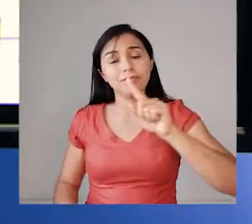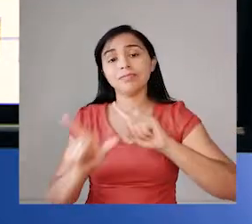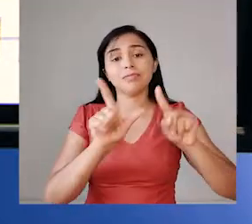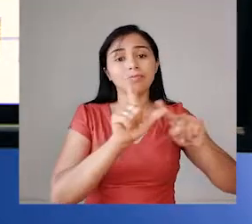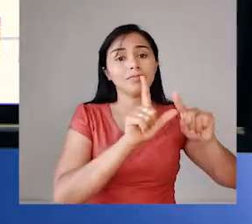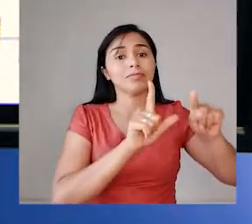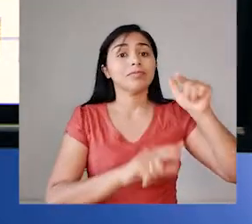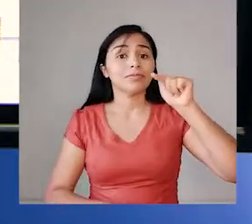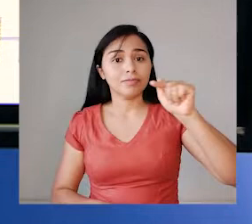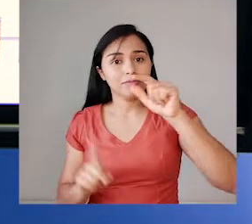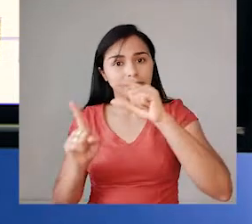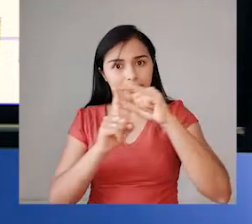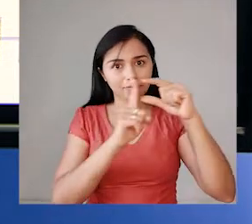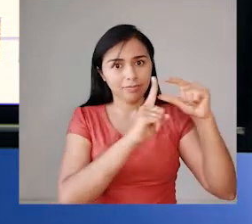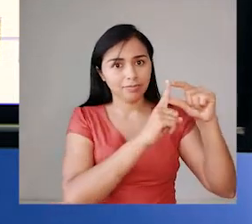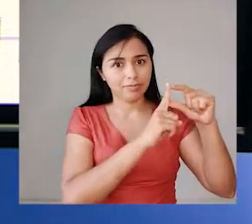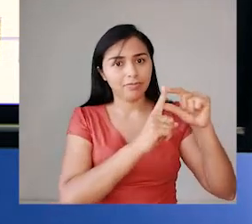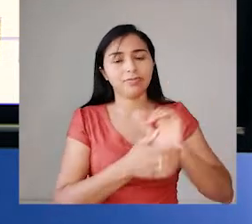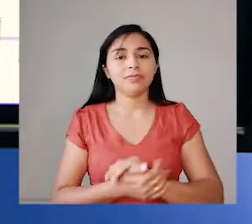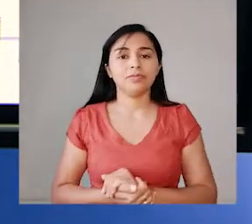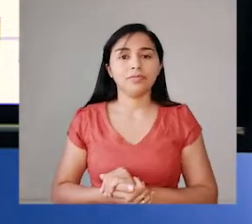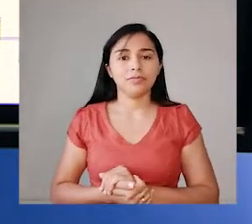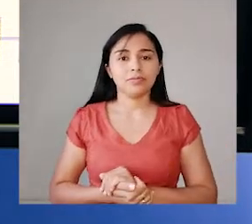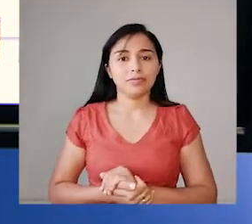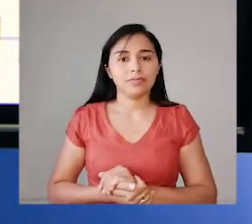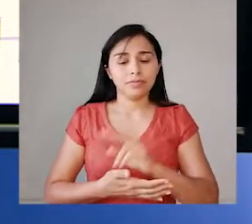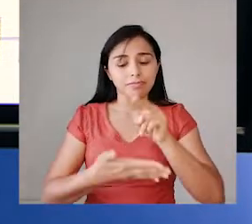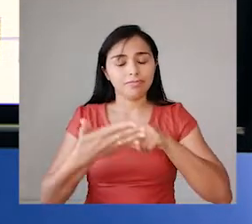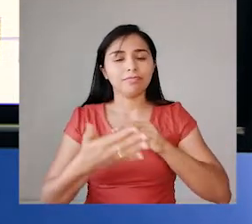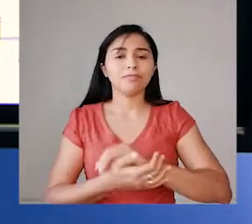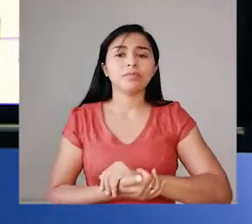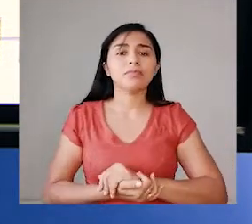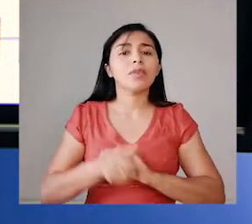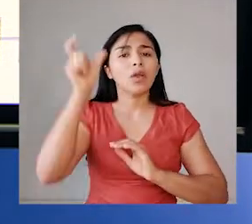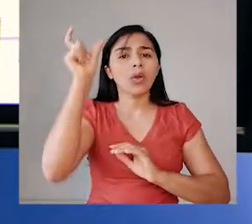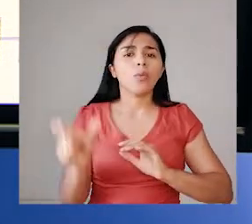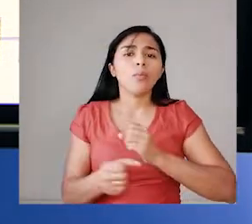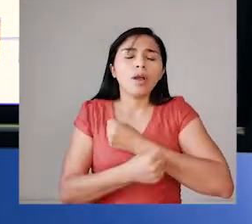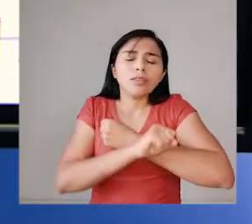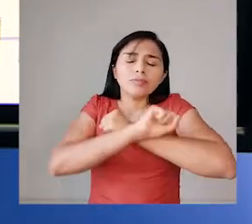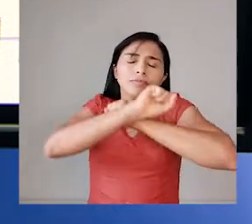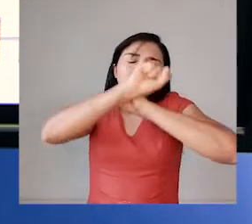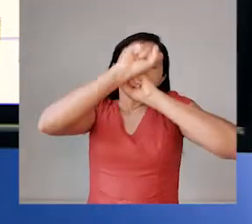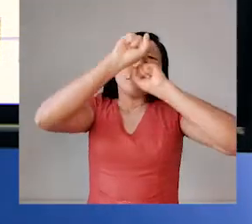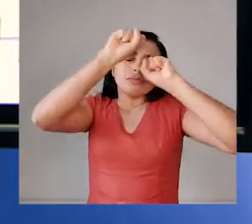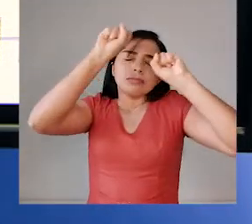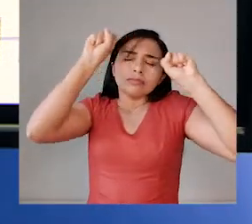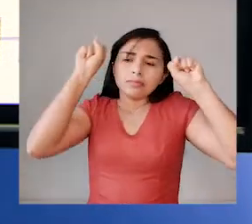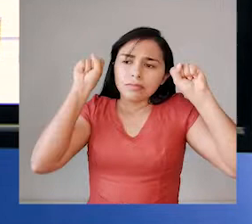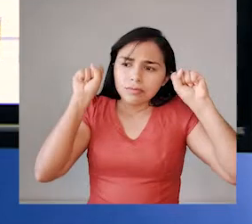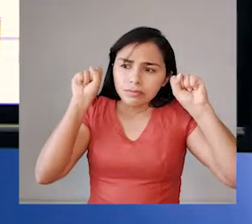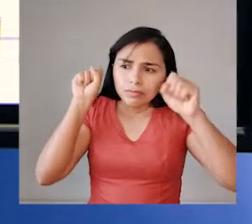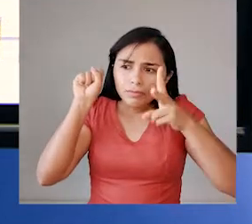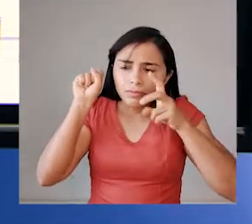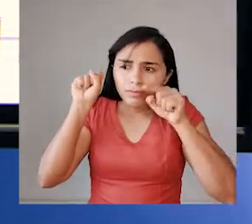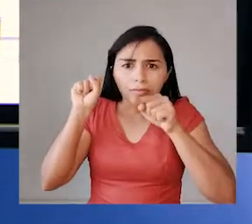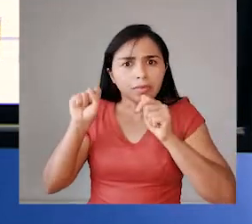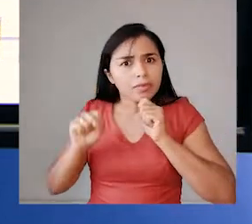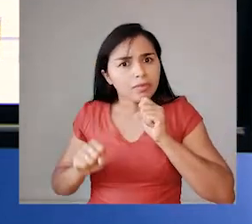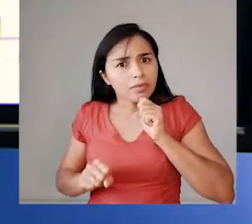palavras. O dinossauro. Quando acordou, o dinossauro ainda estava